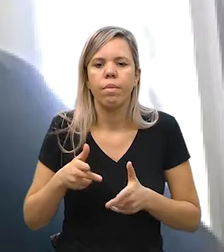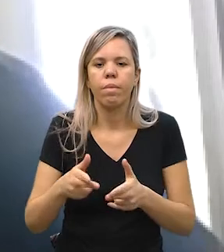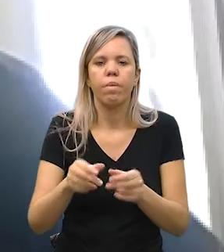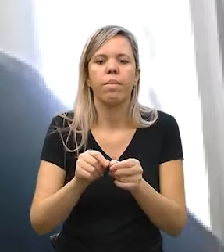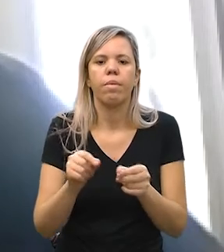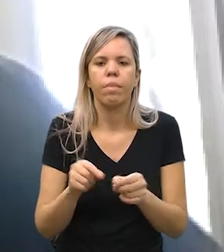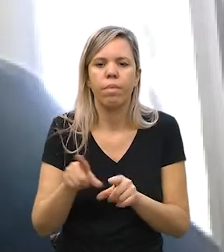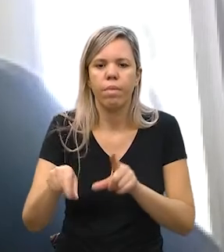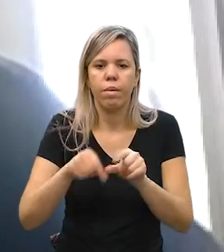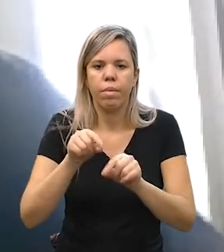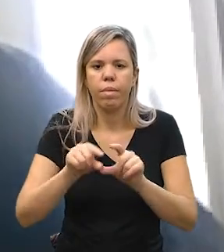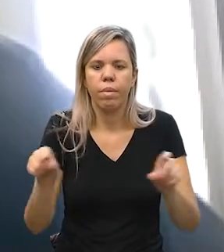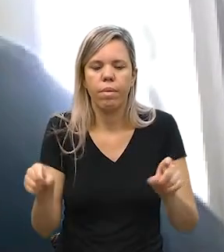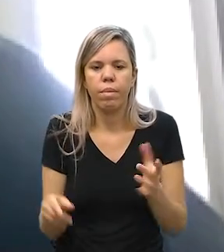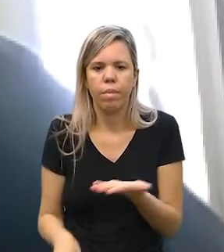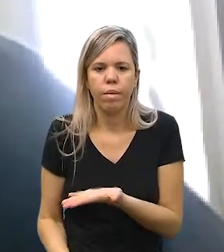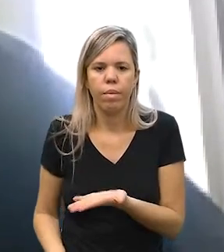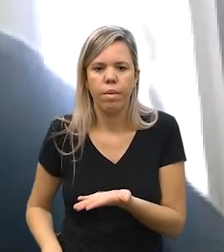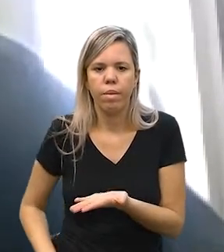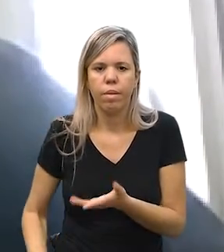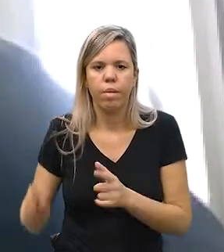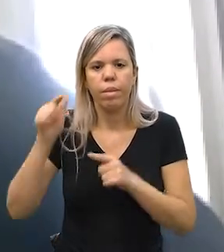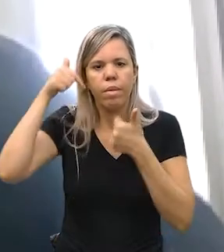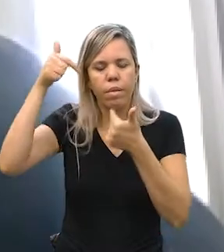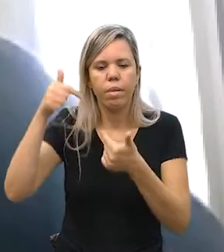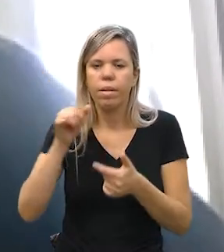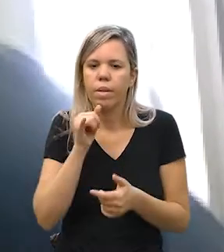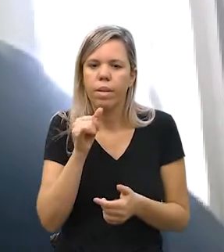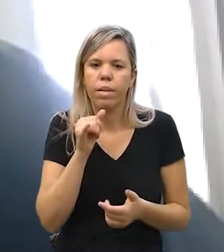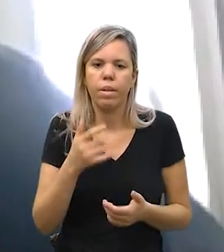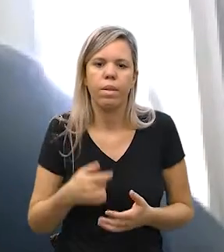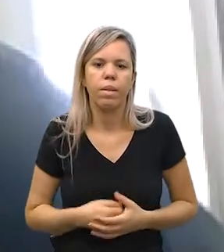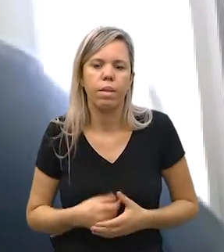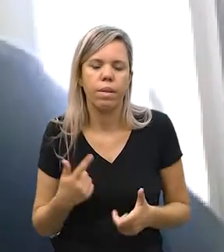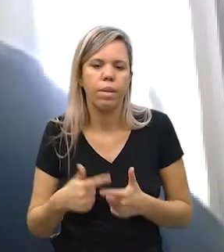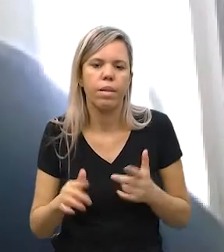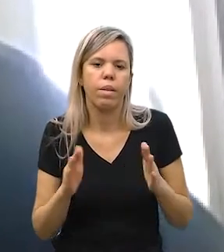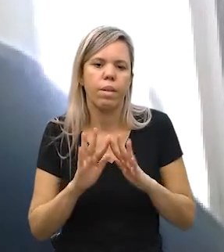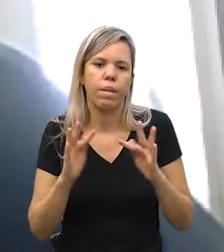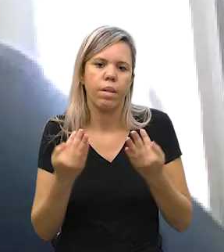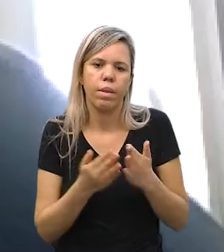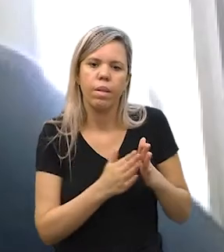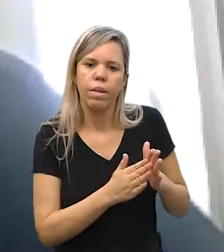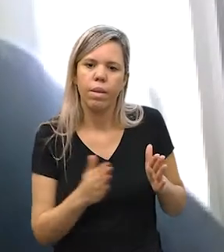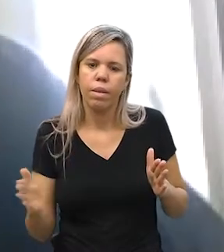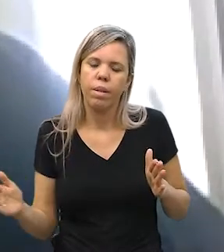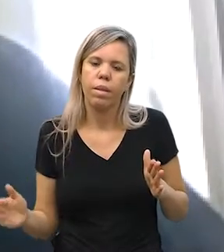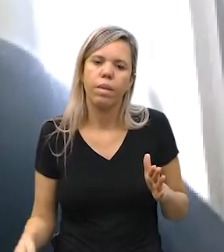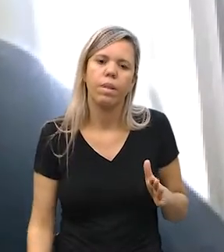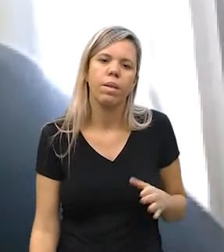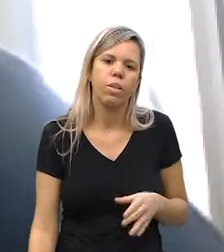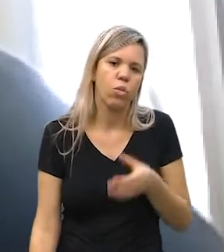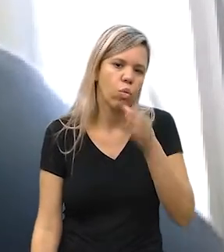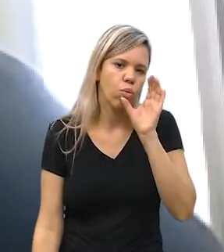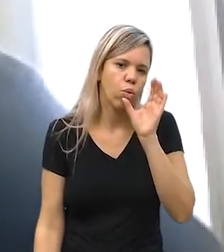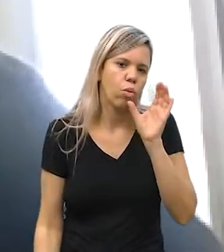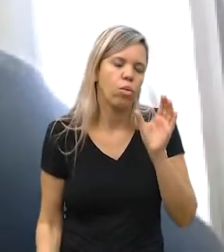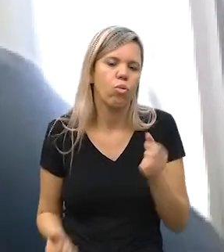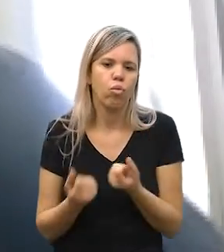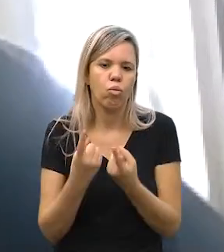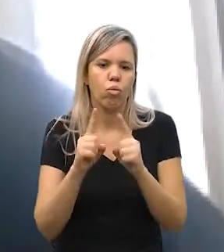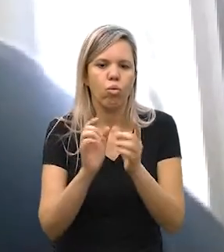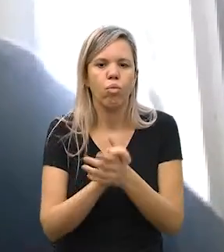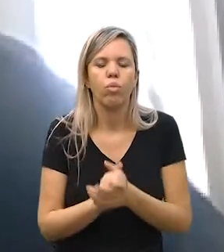ele selecionou. A personagem tem algum problema em casa, né, tomando um drink com a